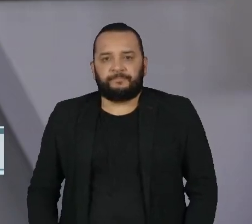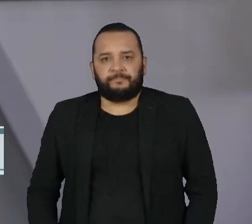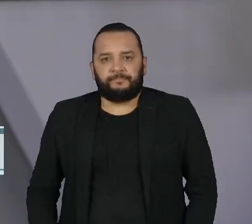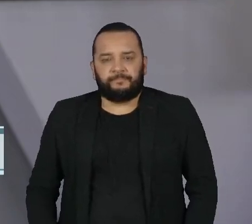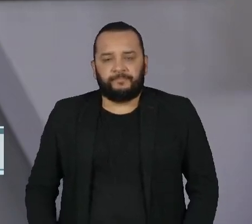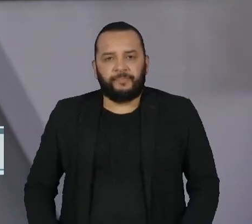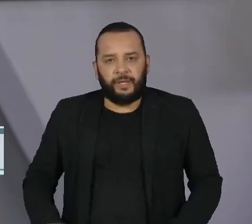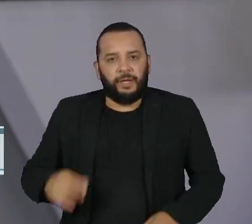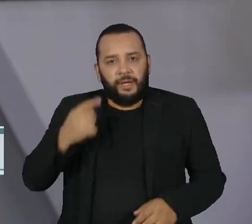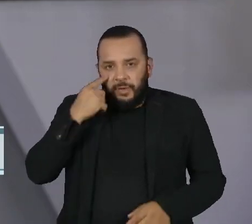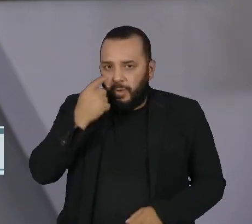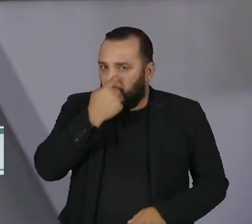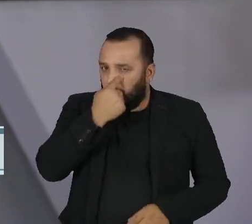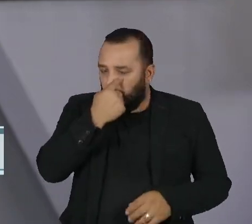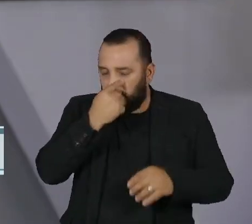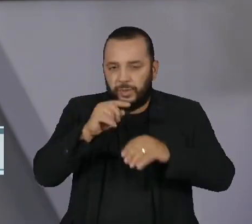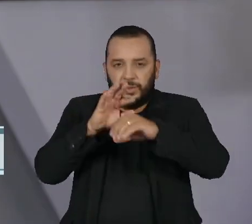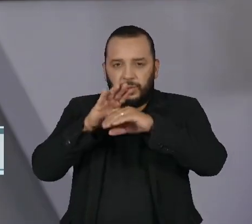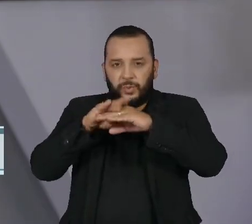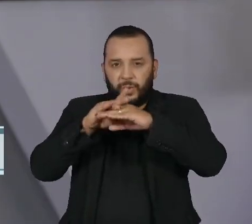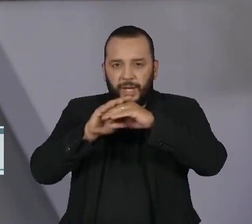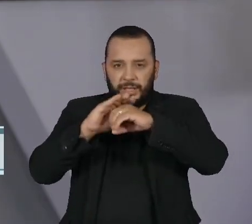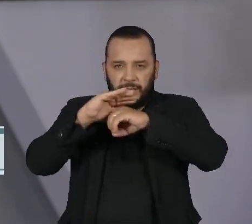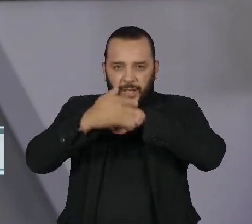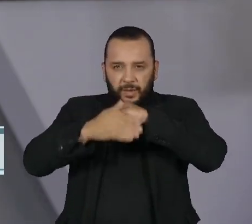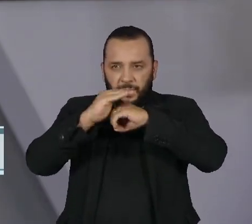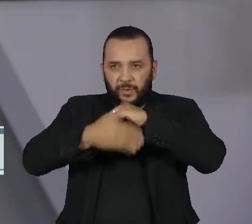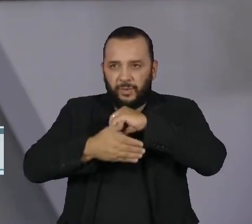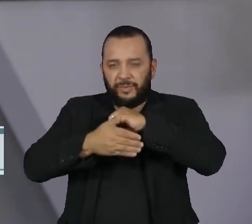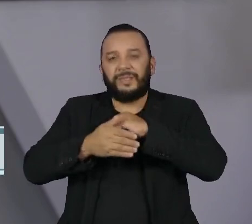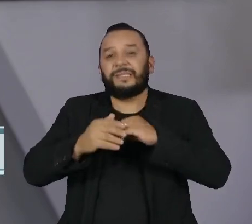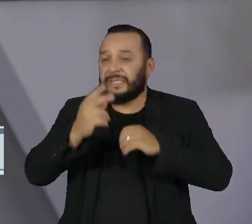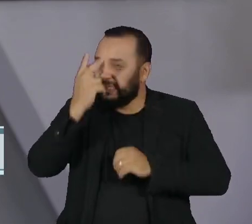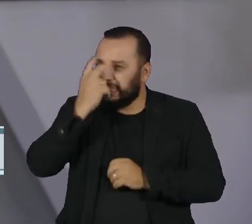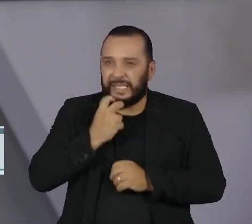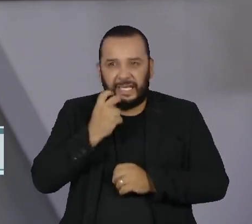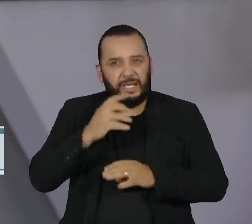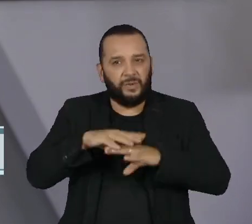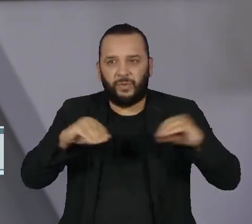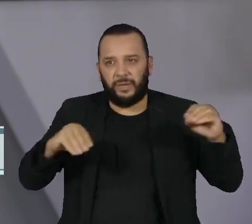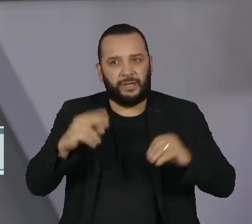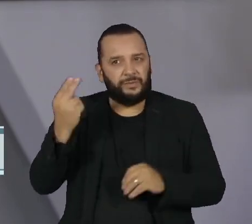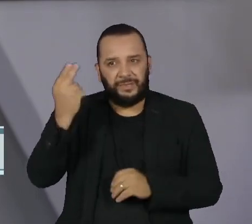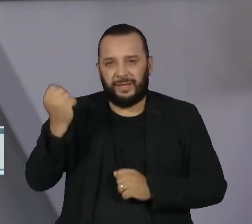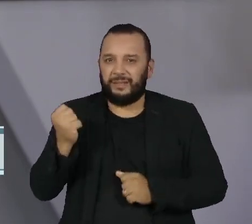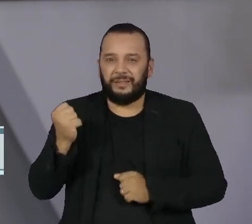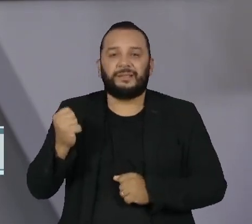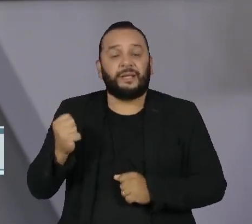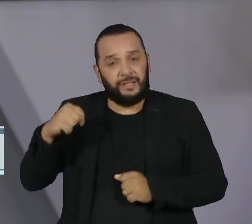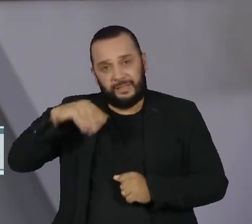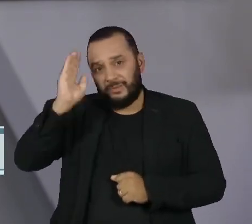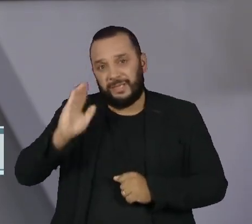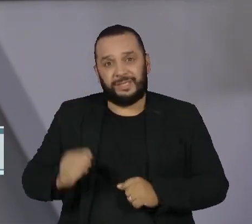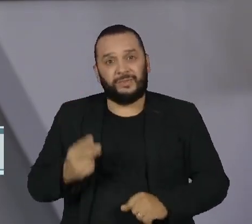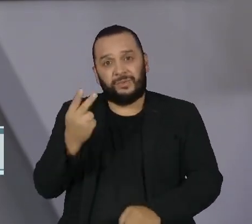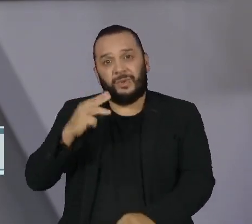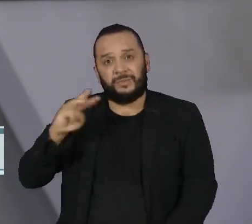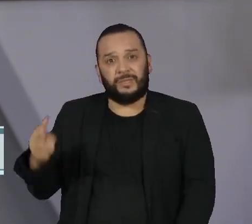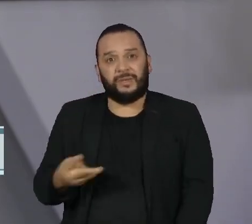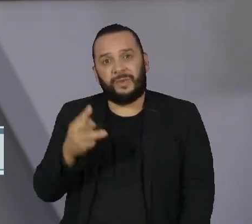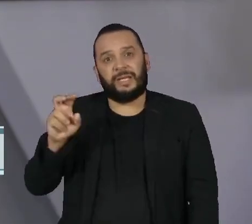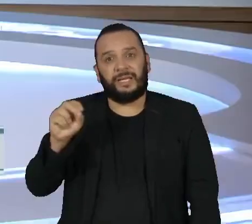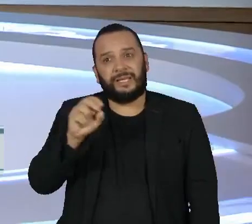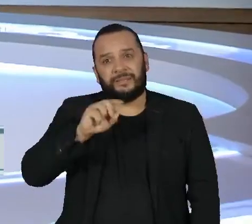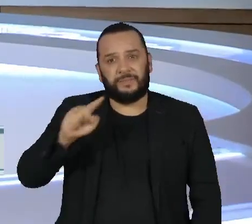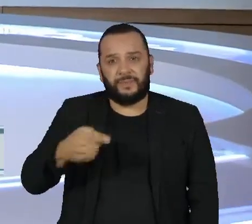O glaucoma é a principal causa de cegueira irreversível no mundo. No Brasil, a doença afeta 2,5 milhões de